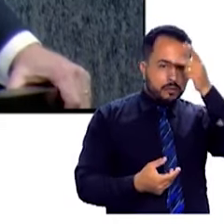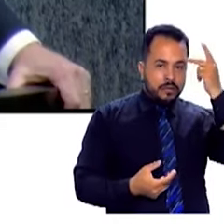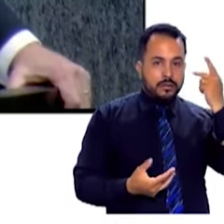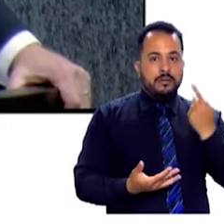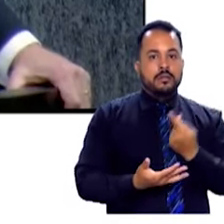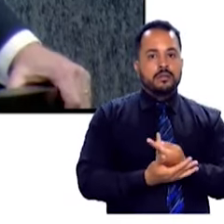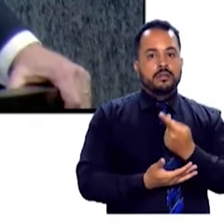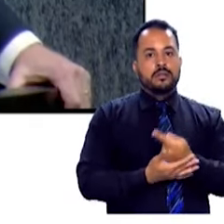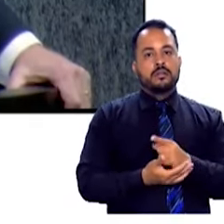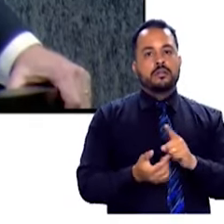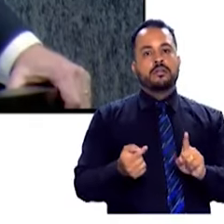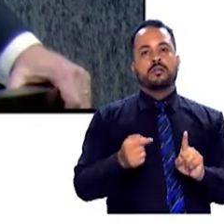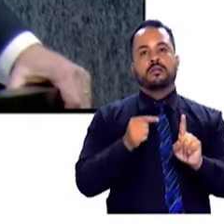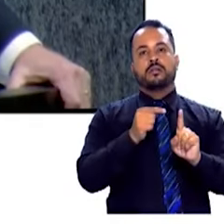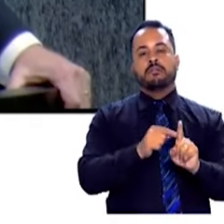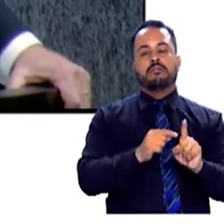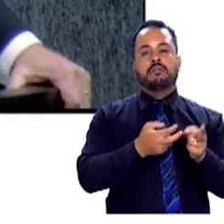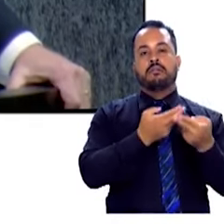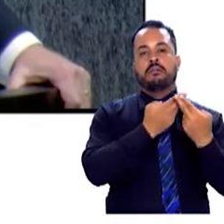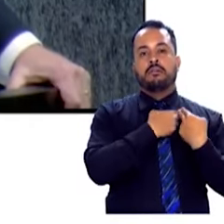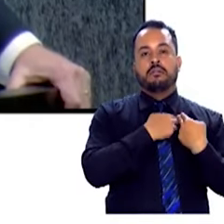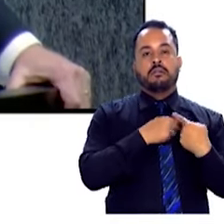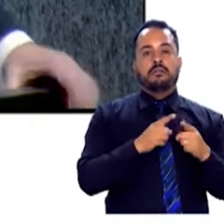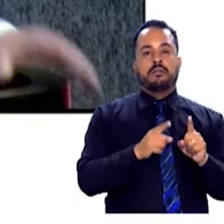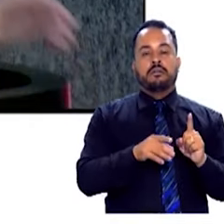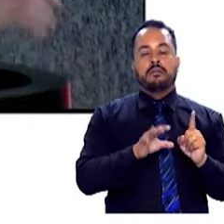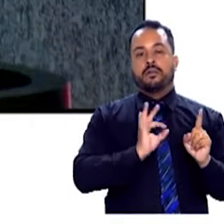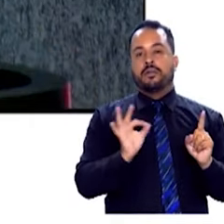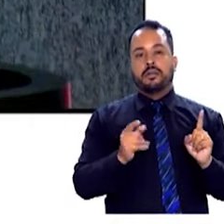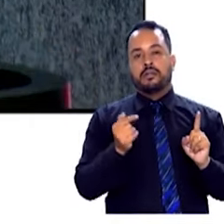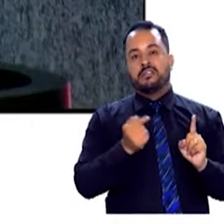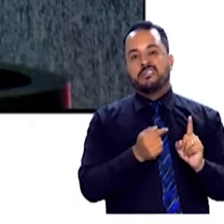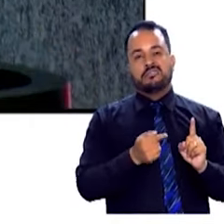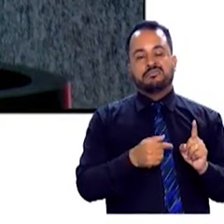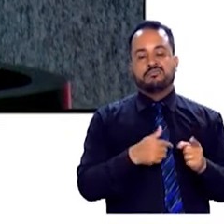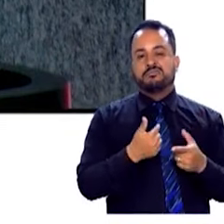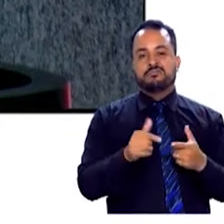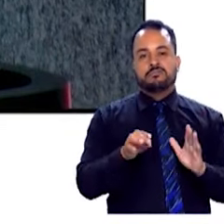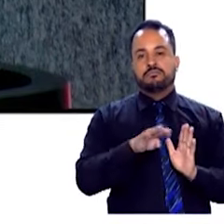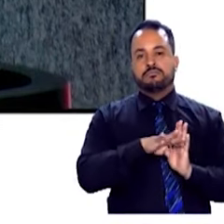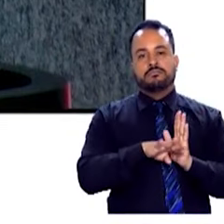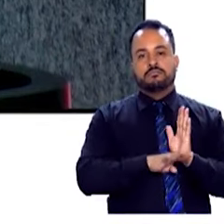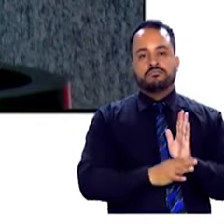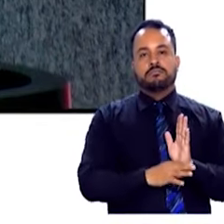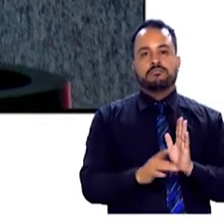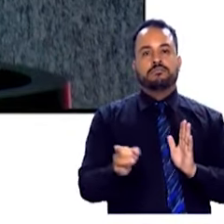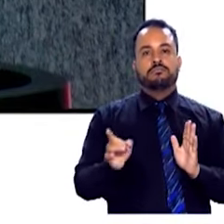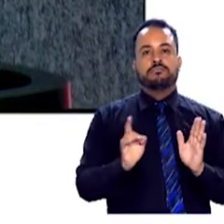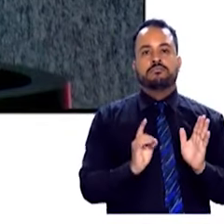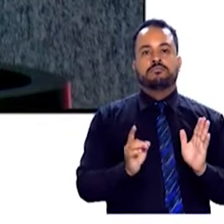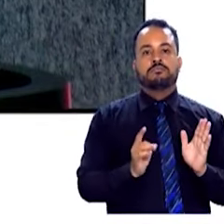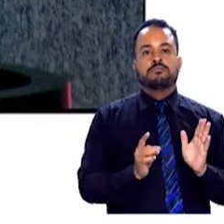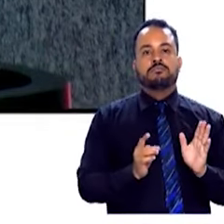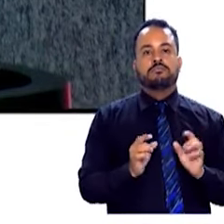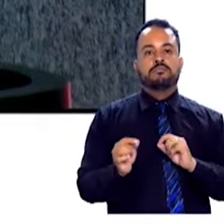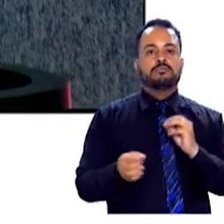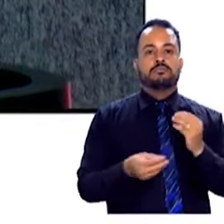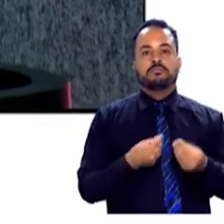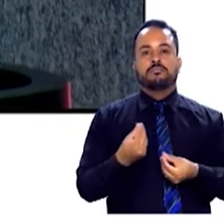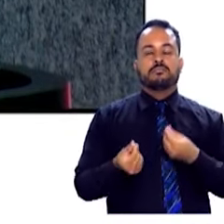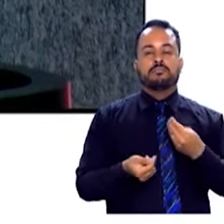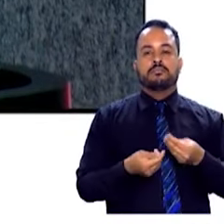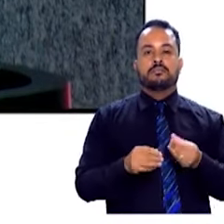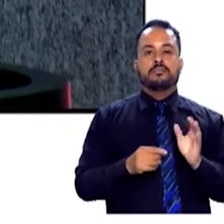essa posição pessoalmente seria ótimo mas e não havia nenhum requisito para que ele declarasse a sua a sua sua o seu